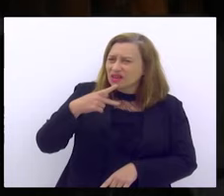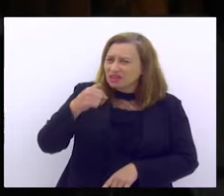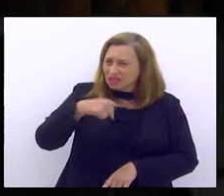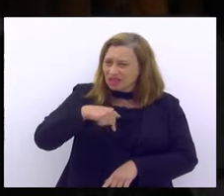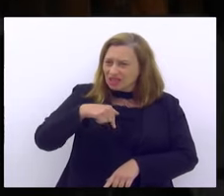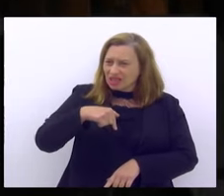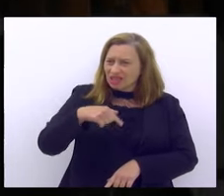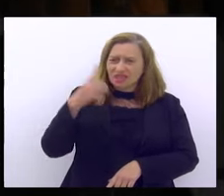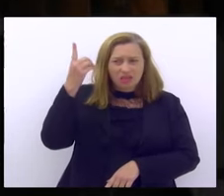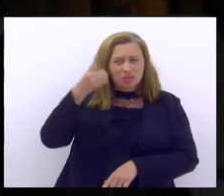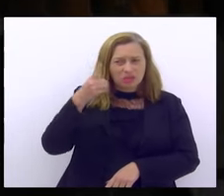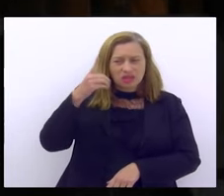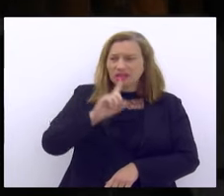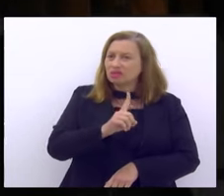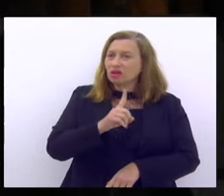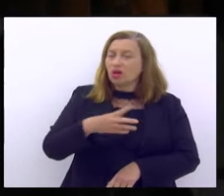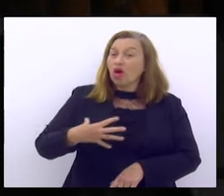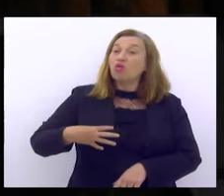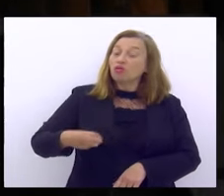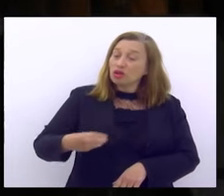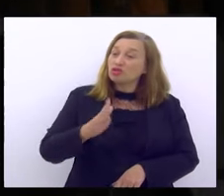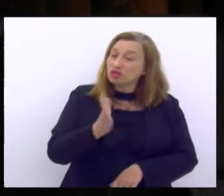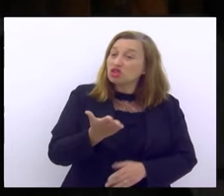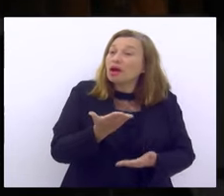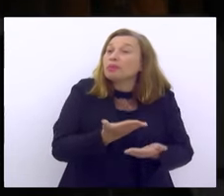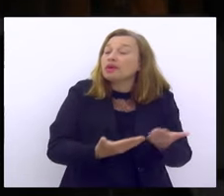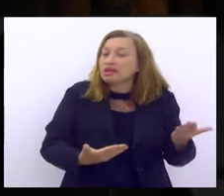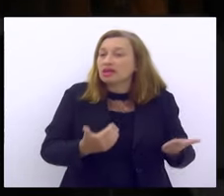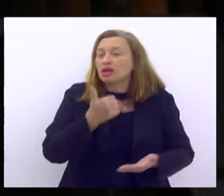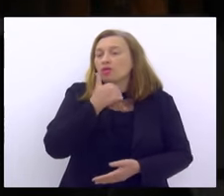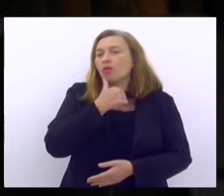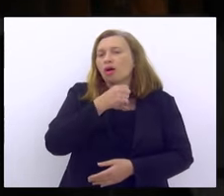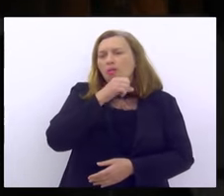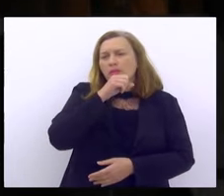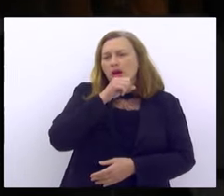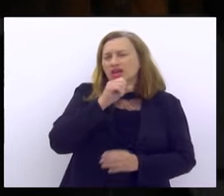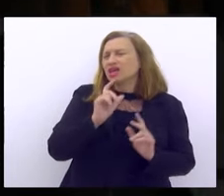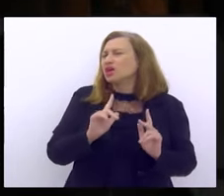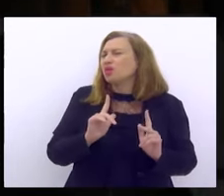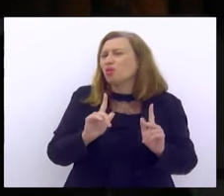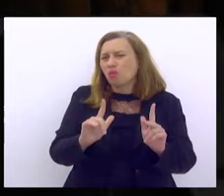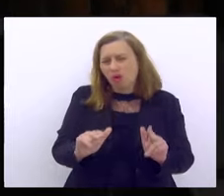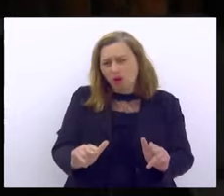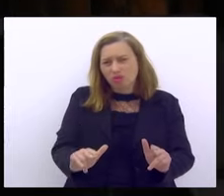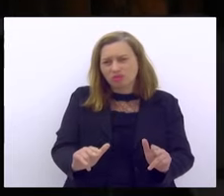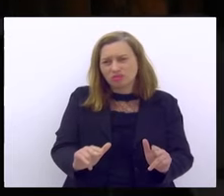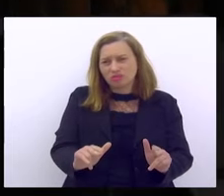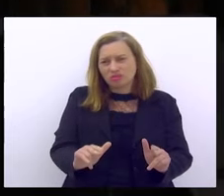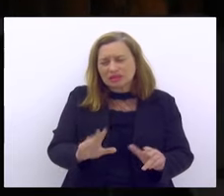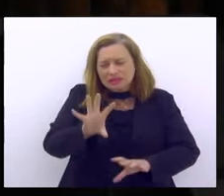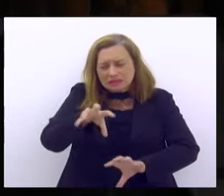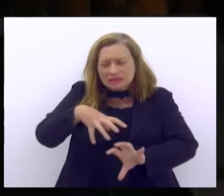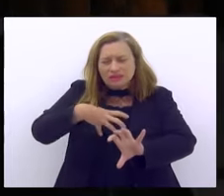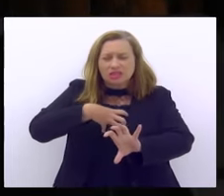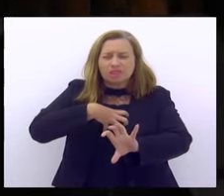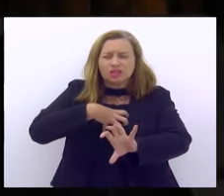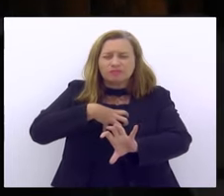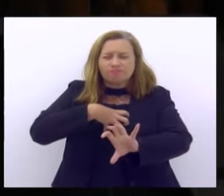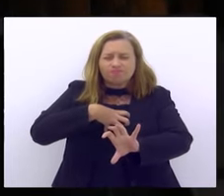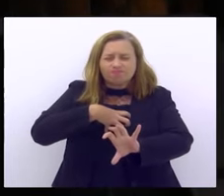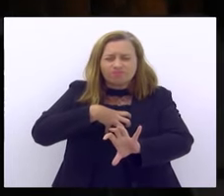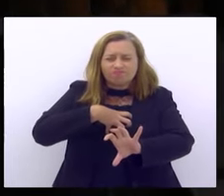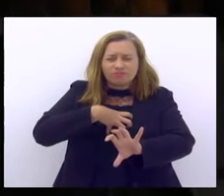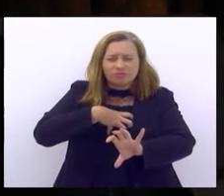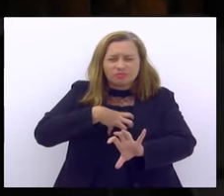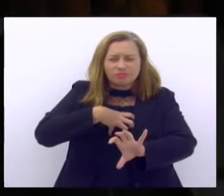falando aqui é um filho que já perdeu a mãe numa situação similar e que pude, por todas as oportunidades,